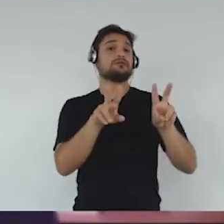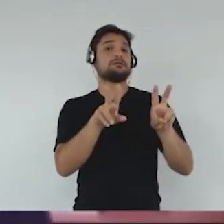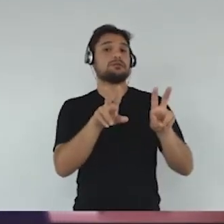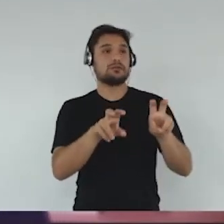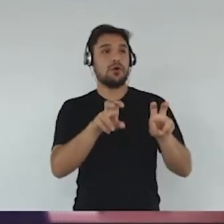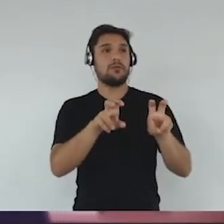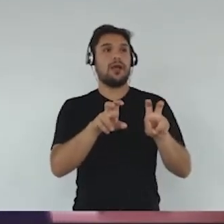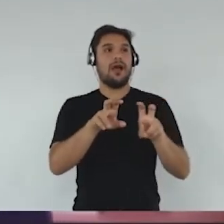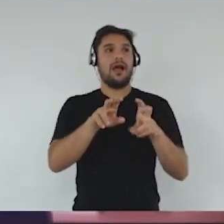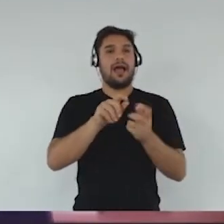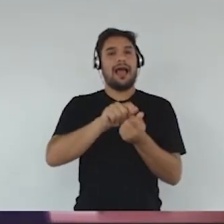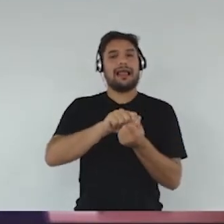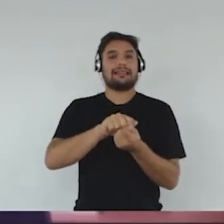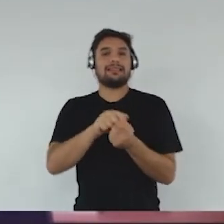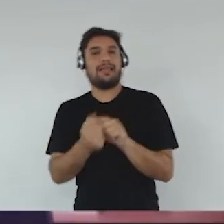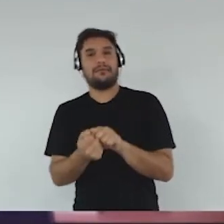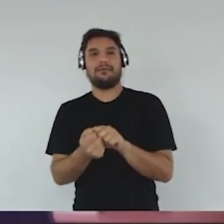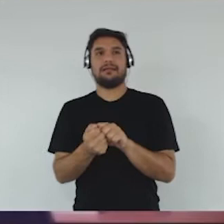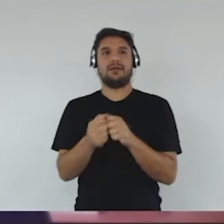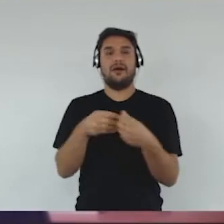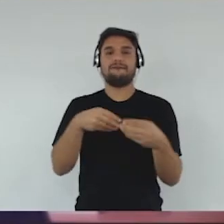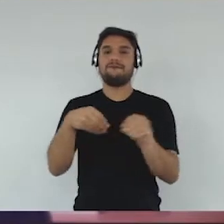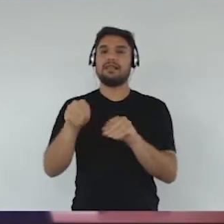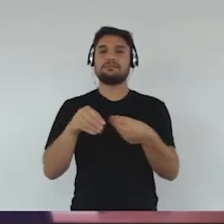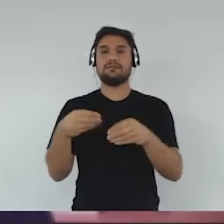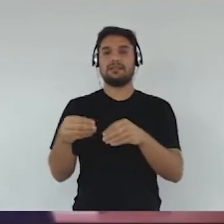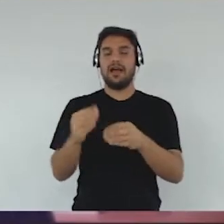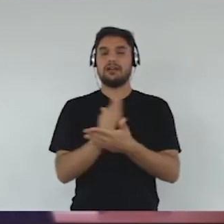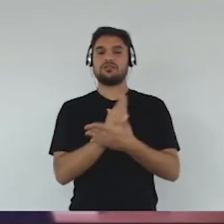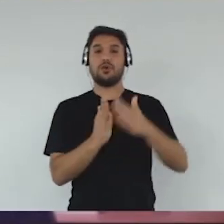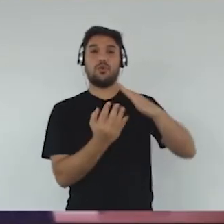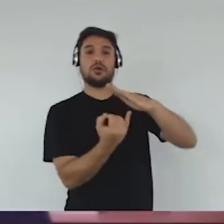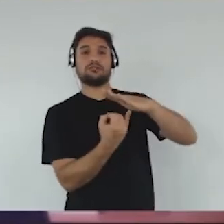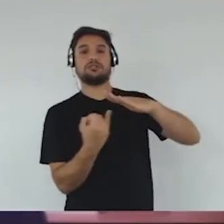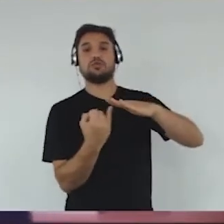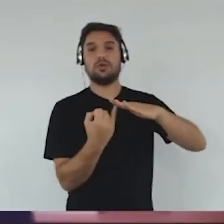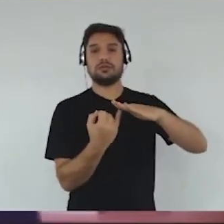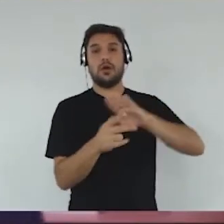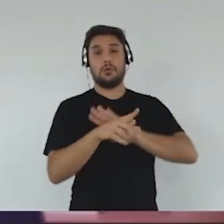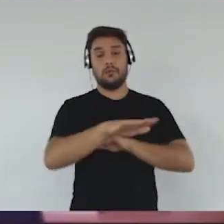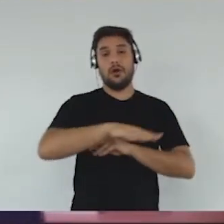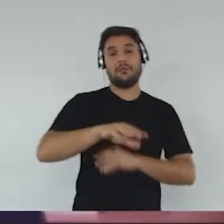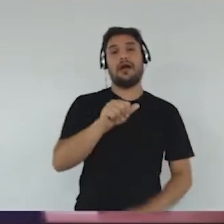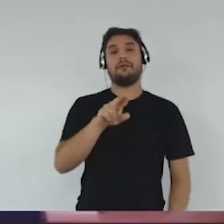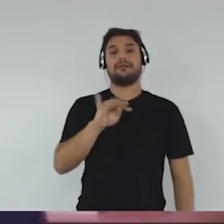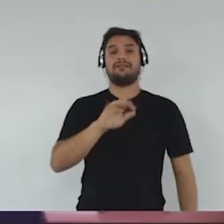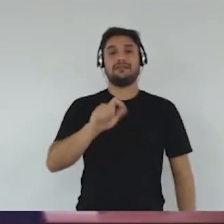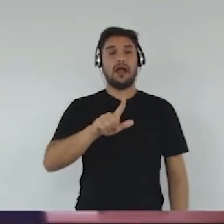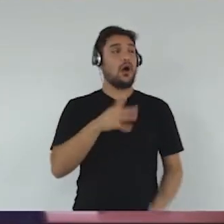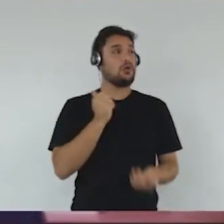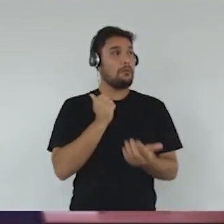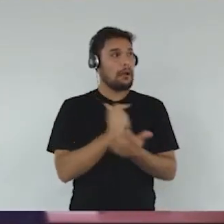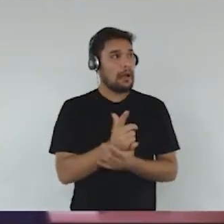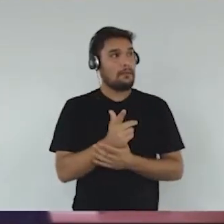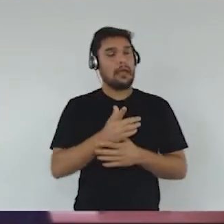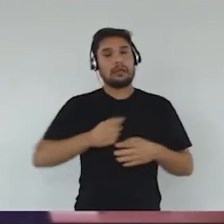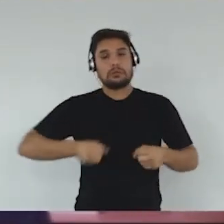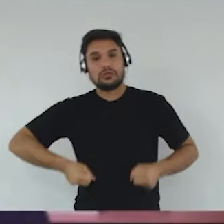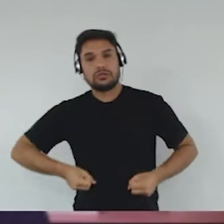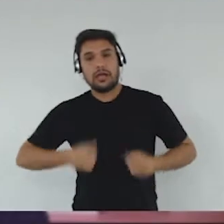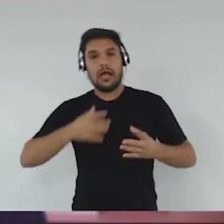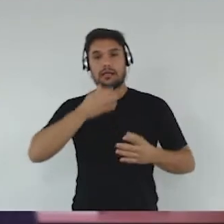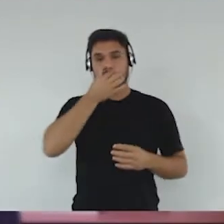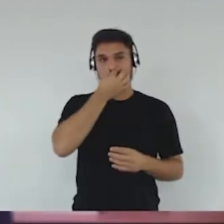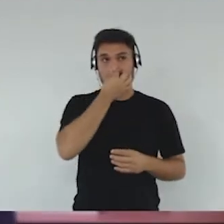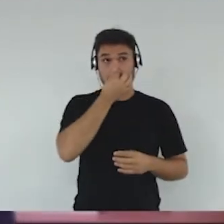à flexibilidade de várias instituições arbitrais na dilação de pagamento de despesas e custas